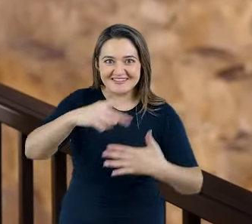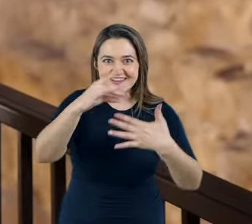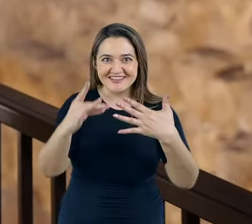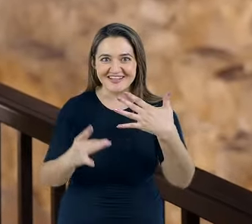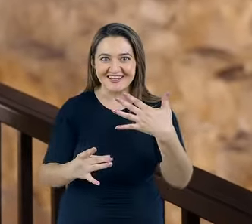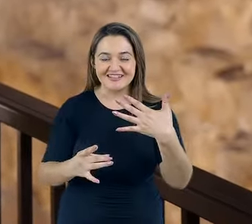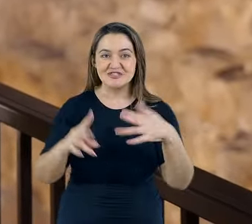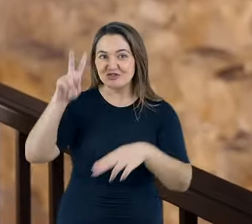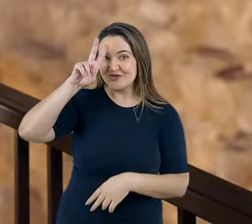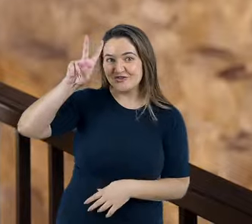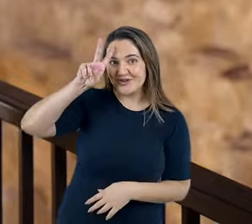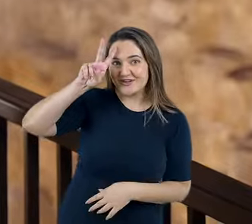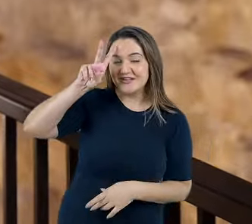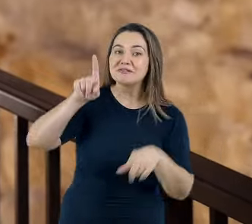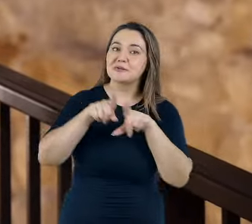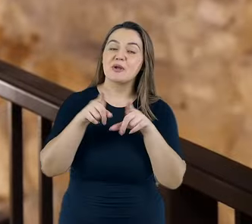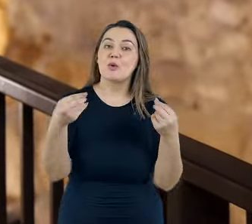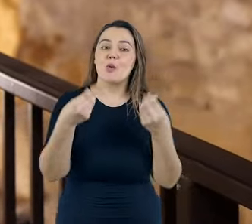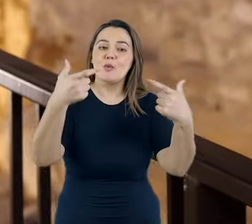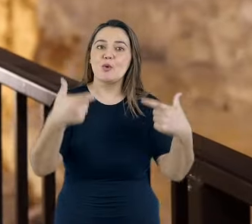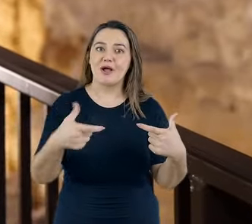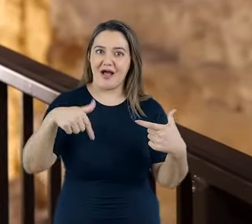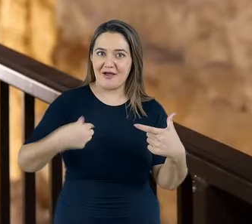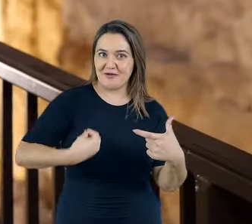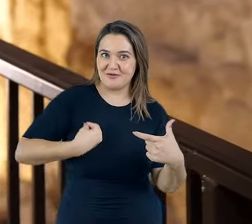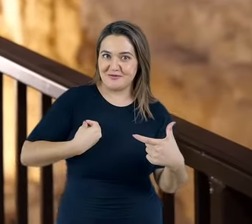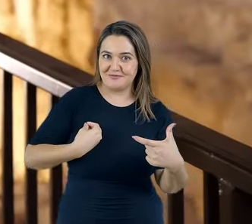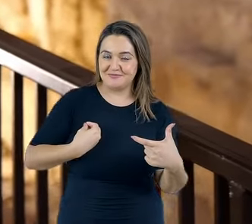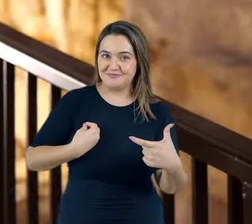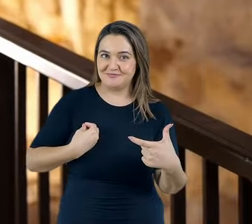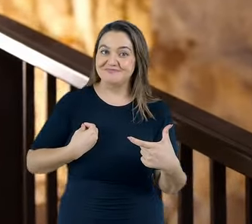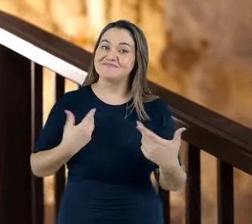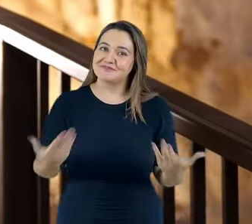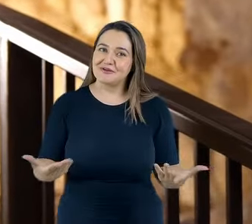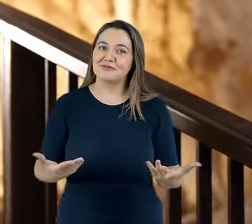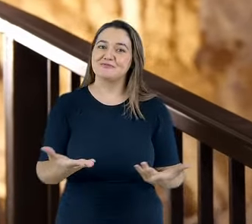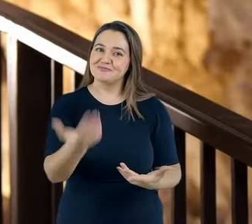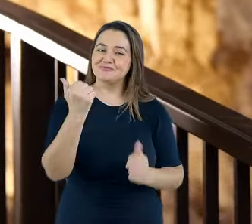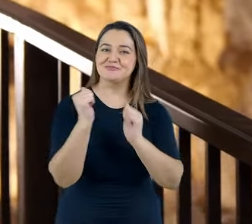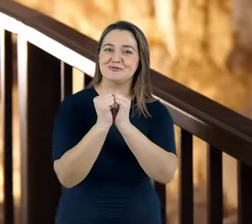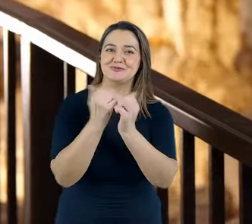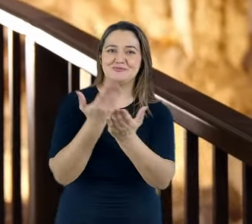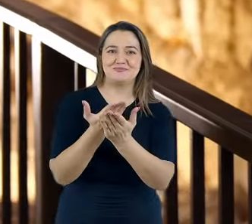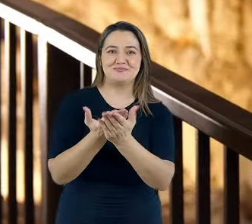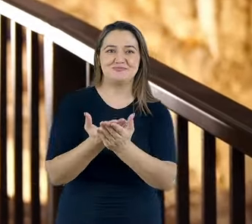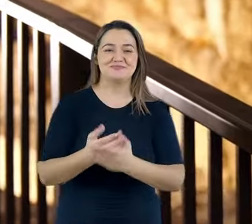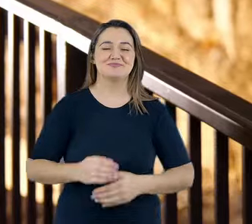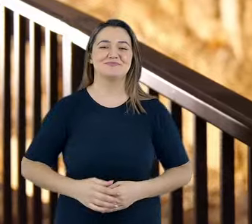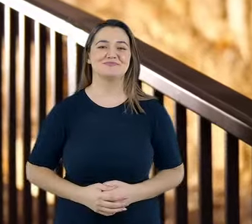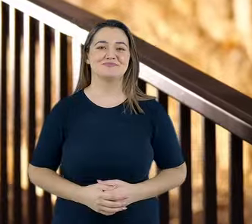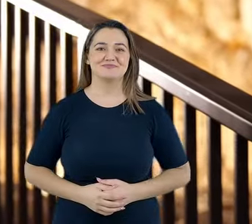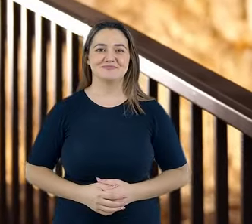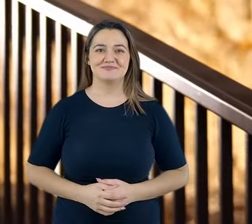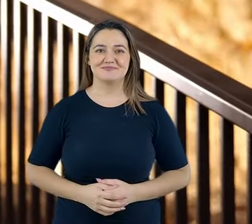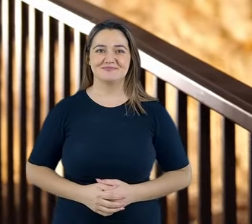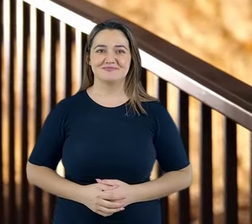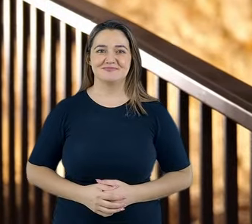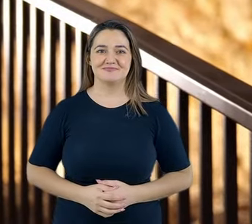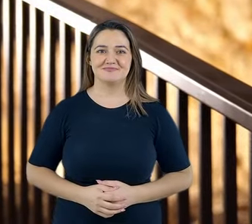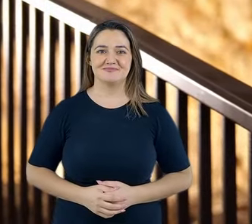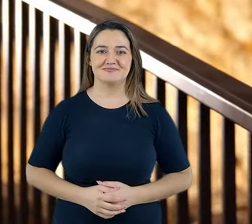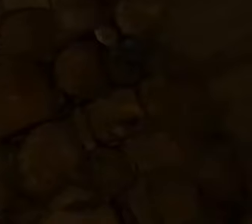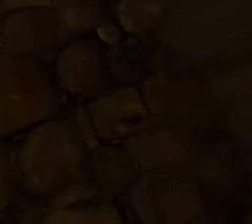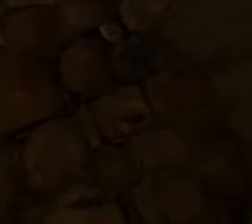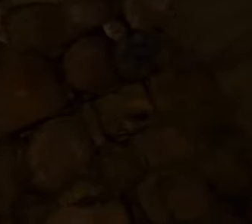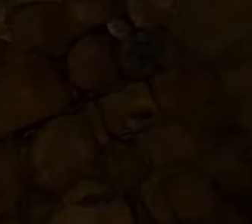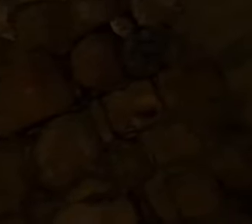mais detalhes sobre essa história e sobre o local onde isto provavelmente aconteceu? Então não sai daí, porque Evidências está só